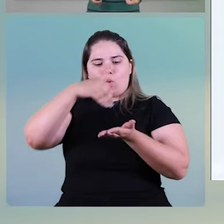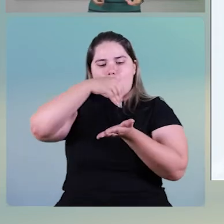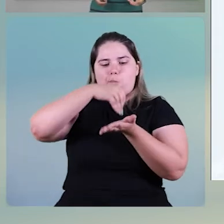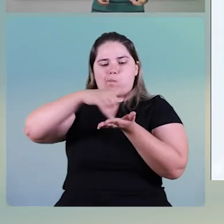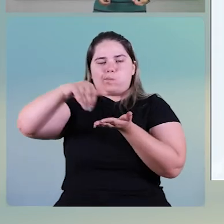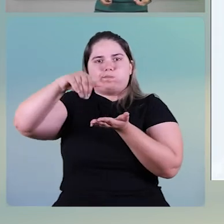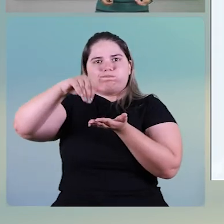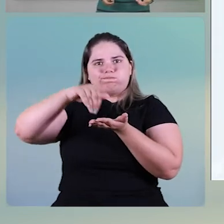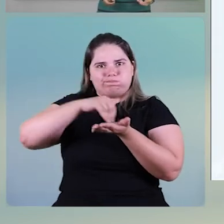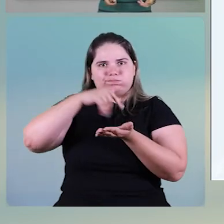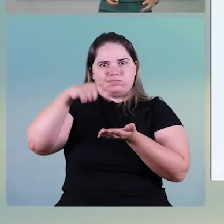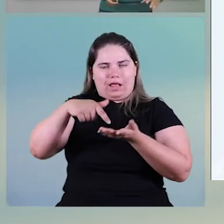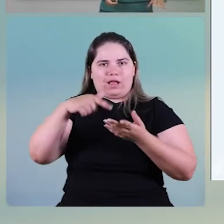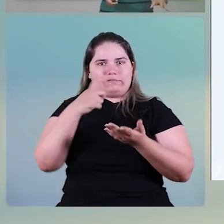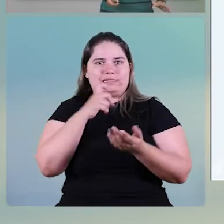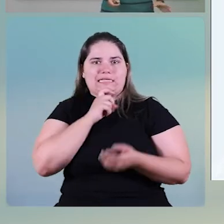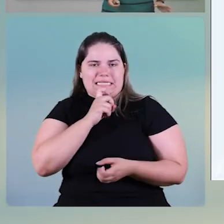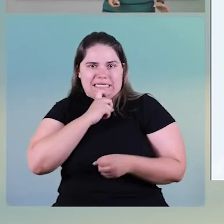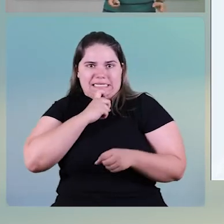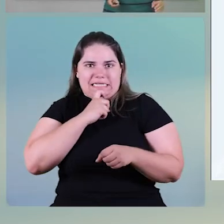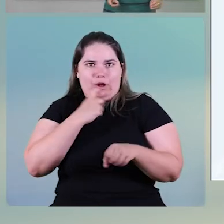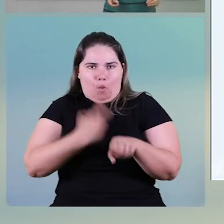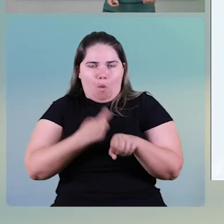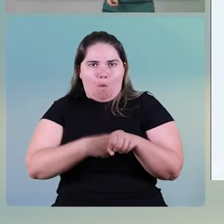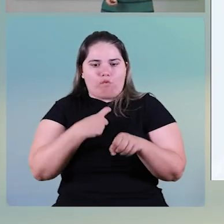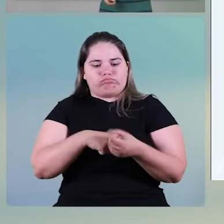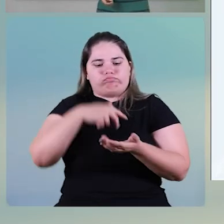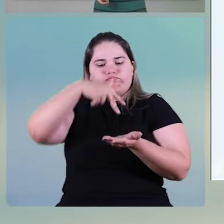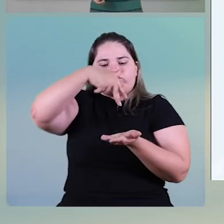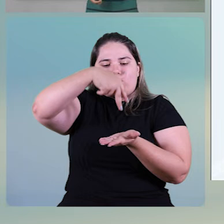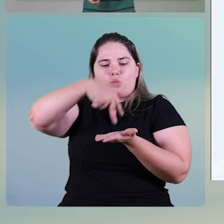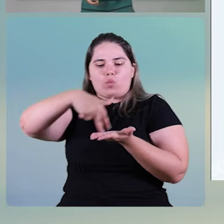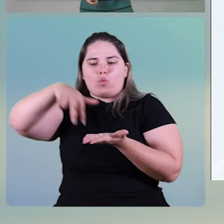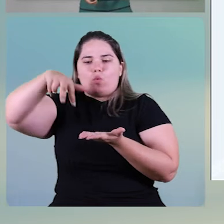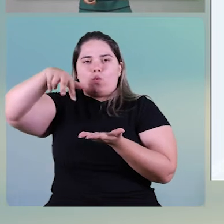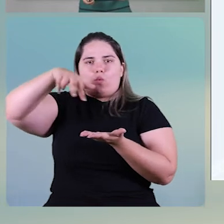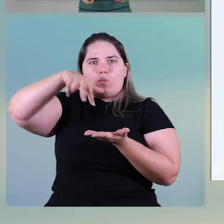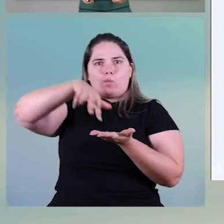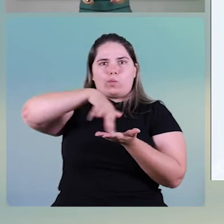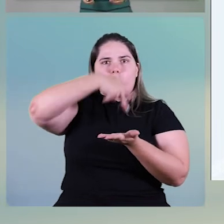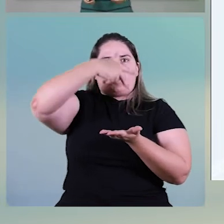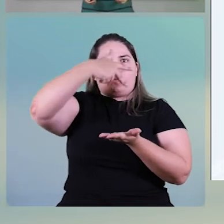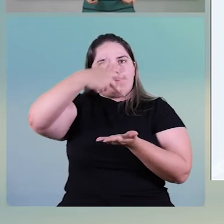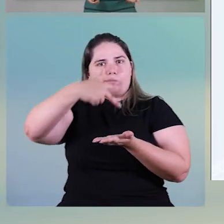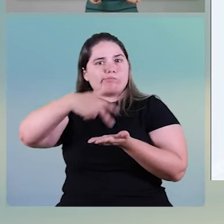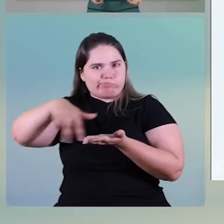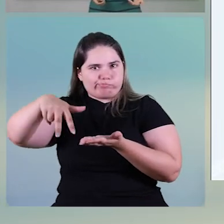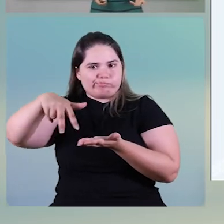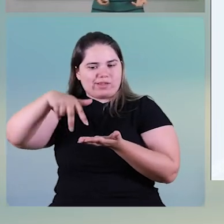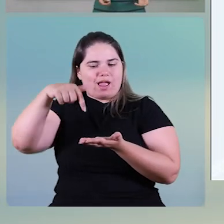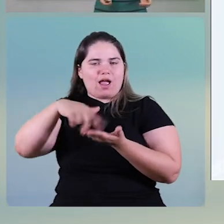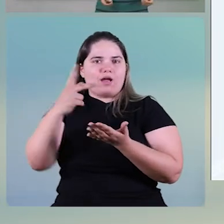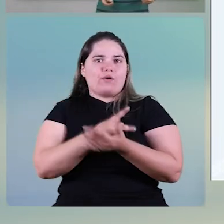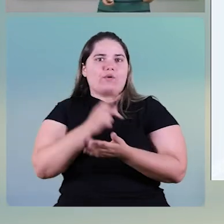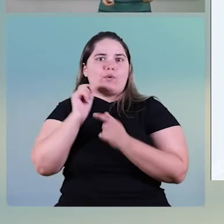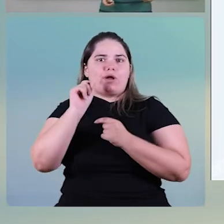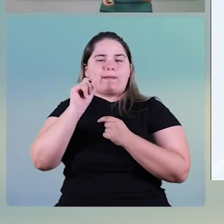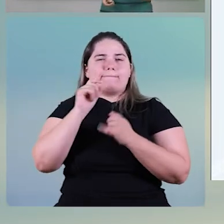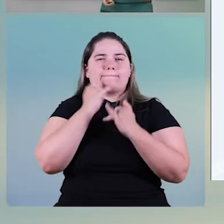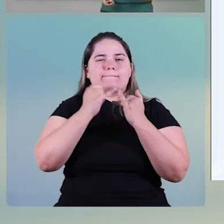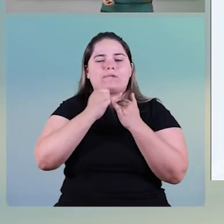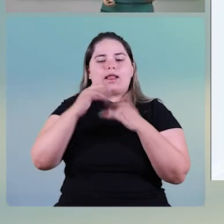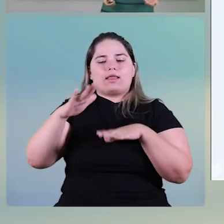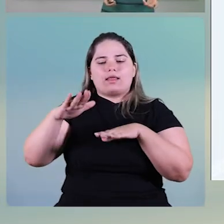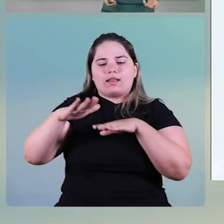a sapatilha e a superfície do gelo uma película de água, né, porque o aumento de pressão faz com que